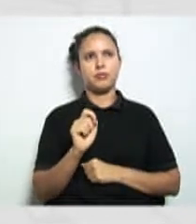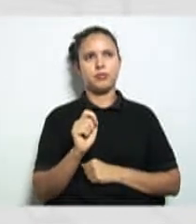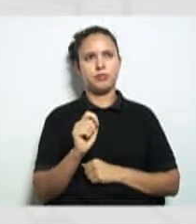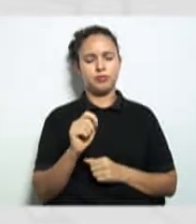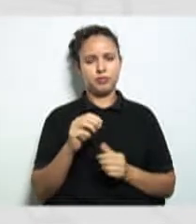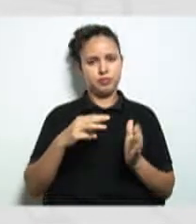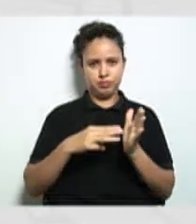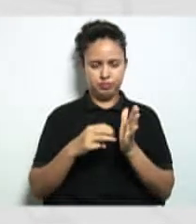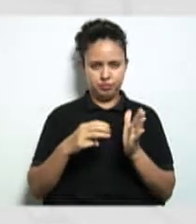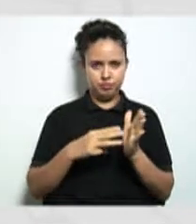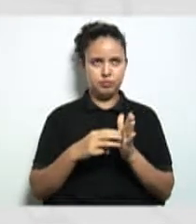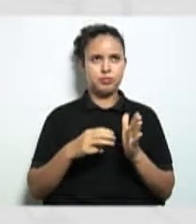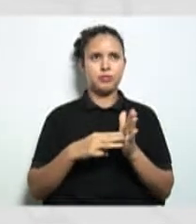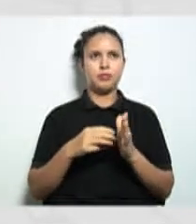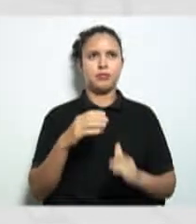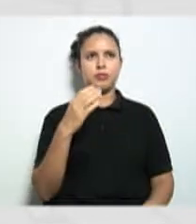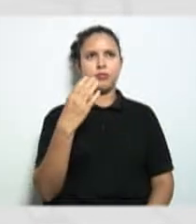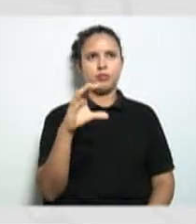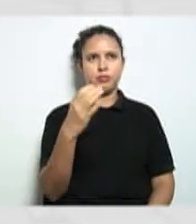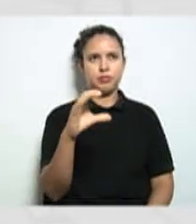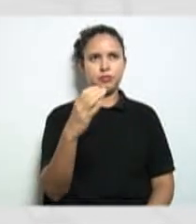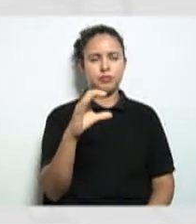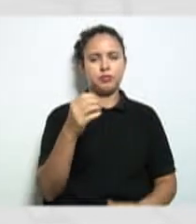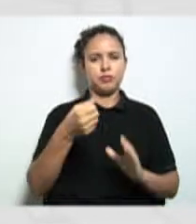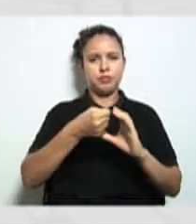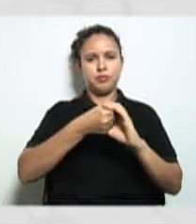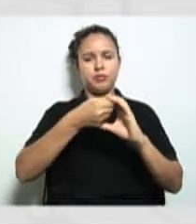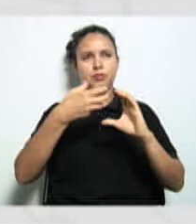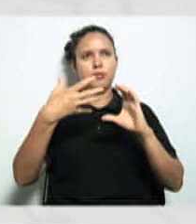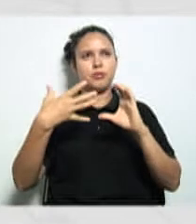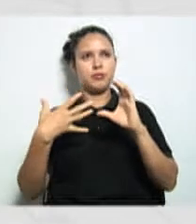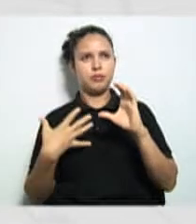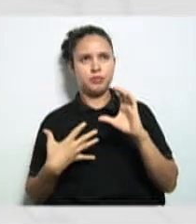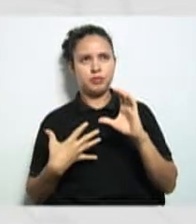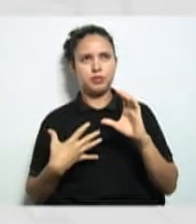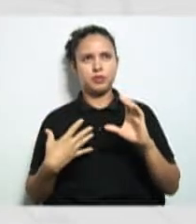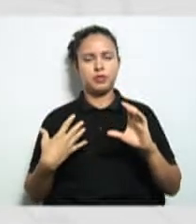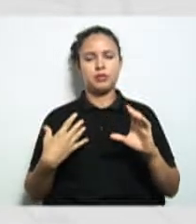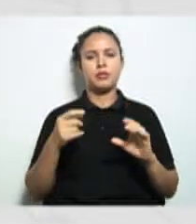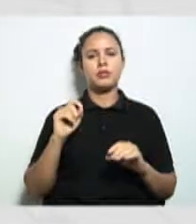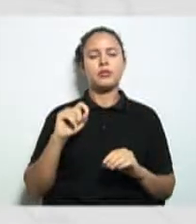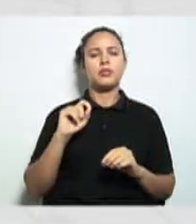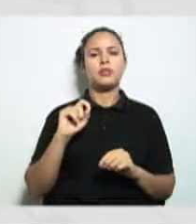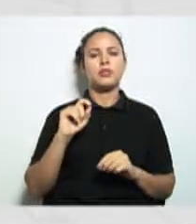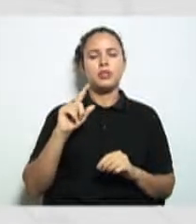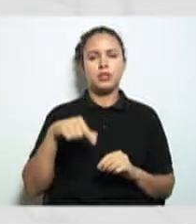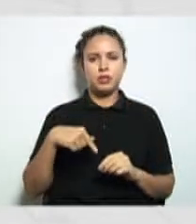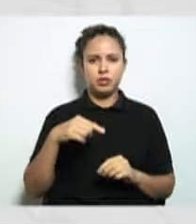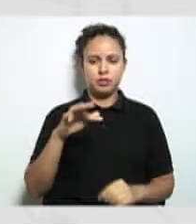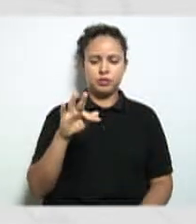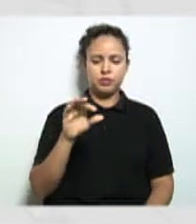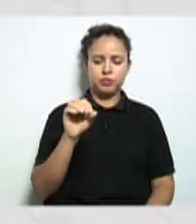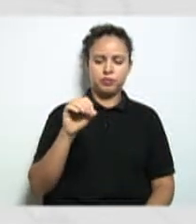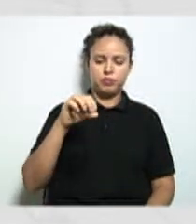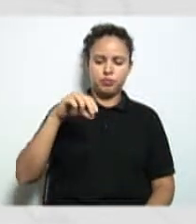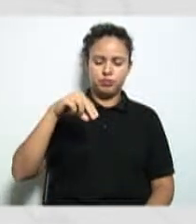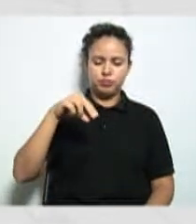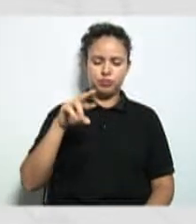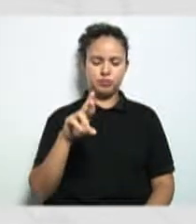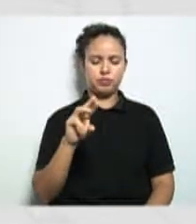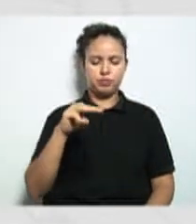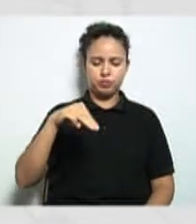método científico se caracteriza por ser uma fórmula, olha